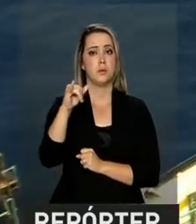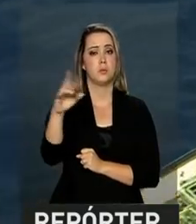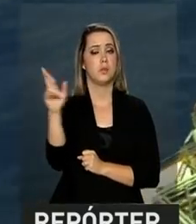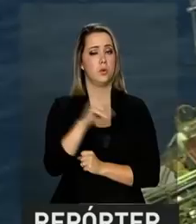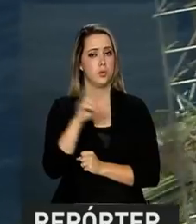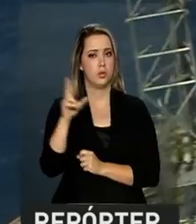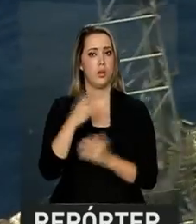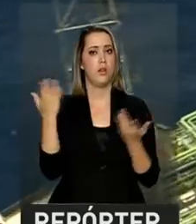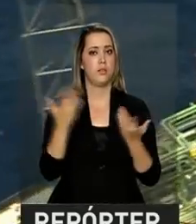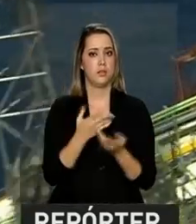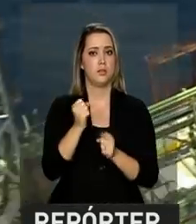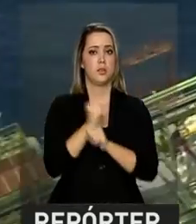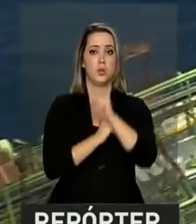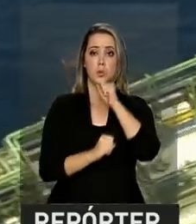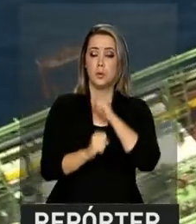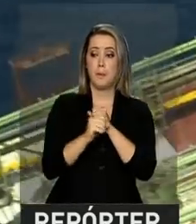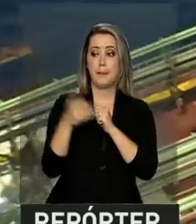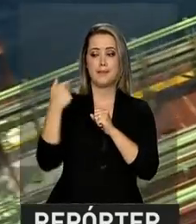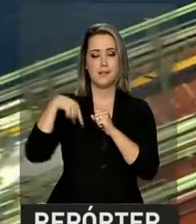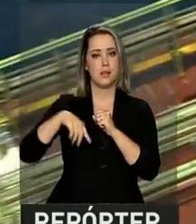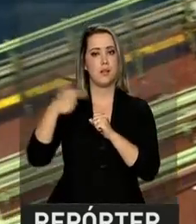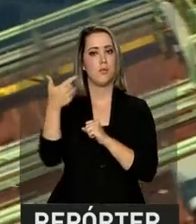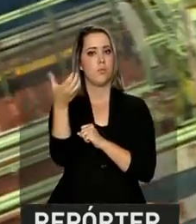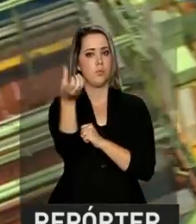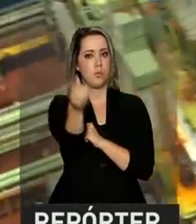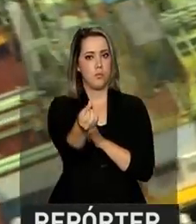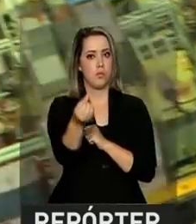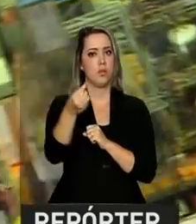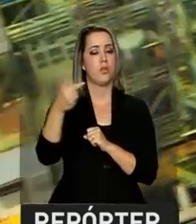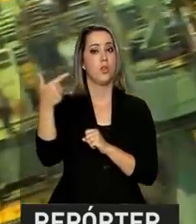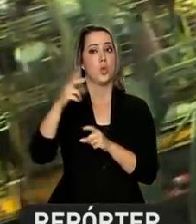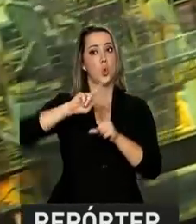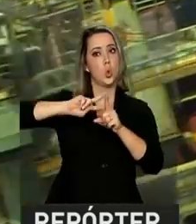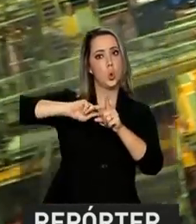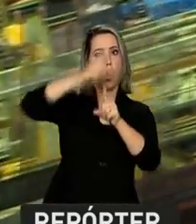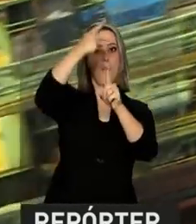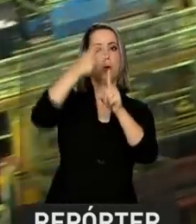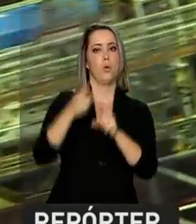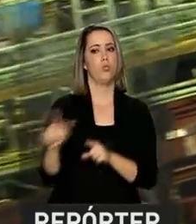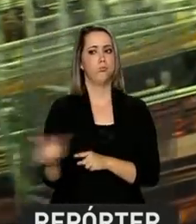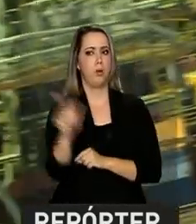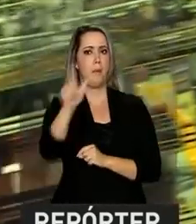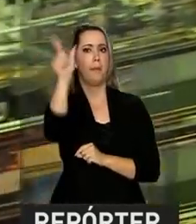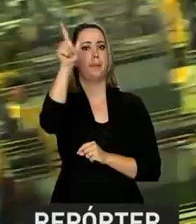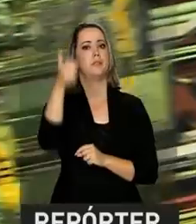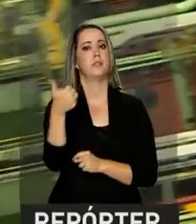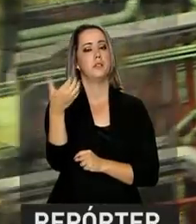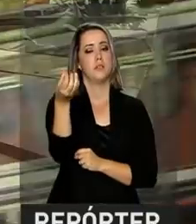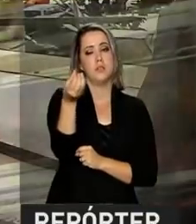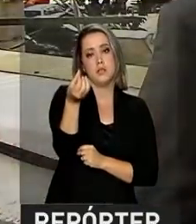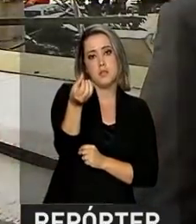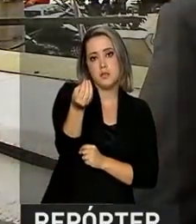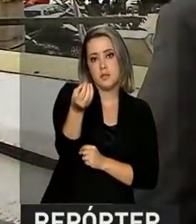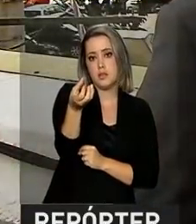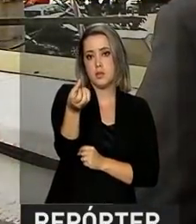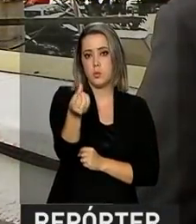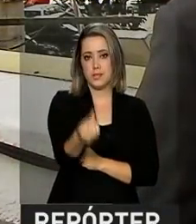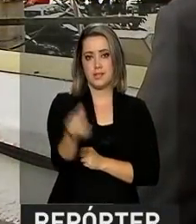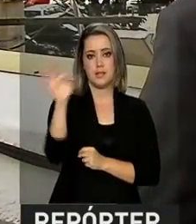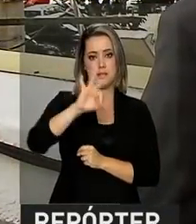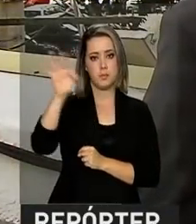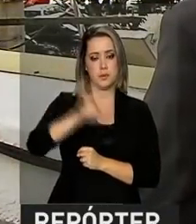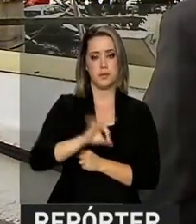de mercado de 209,4 bilhões de reais, crescimento de 106,7%. Com a ideia